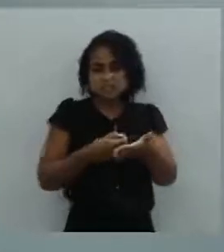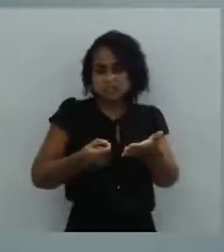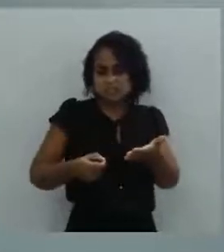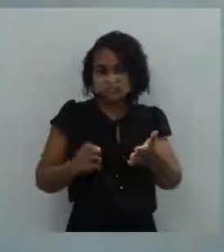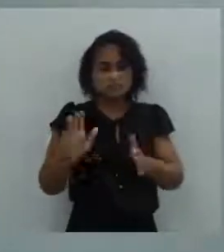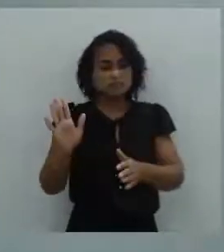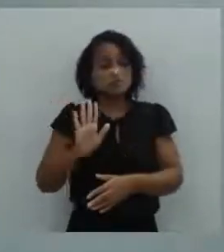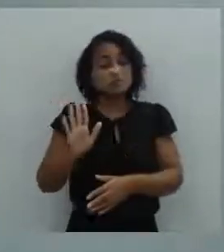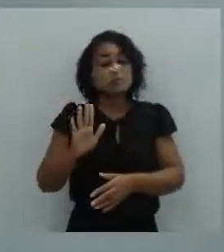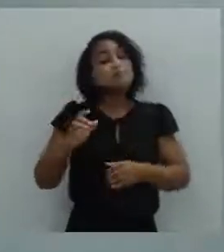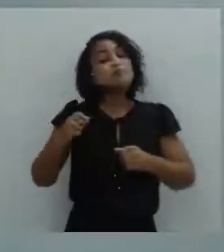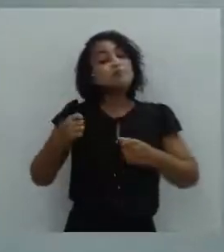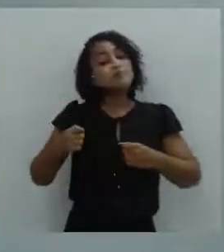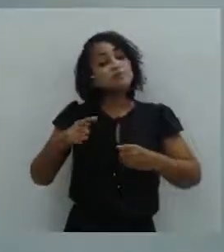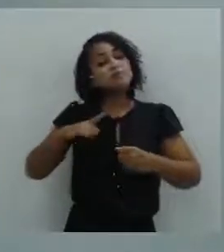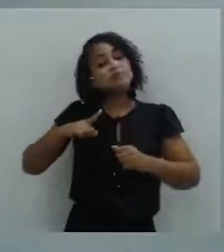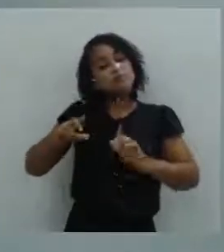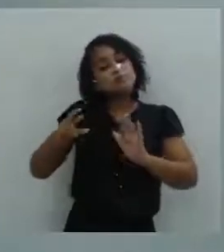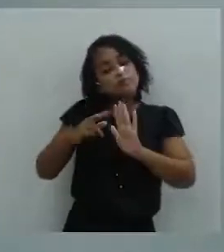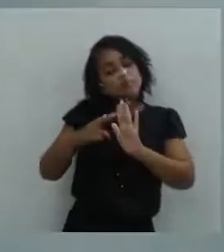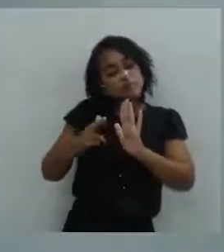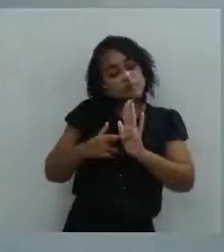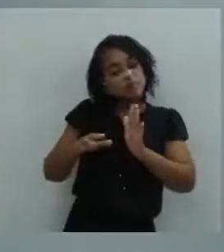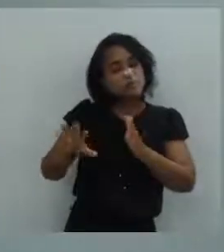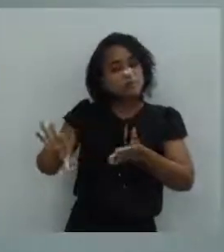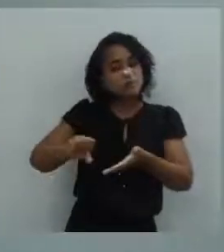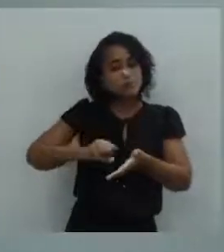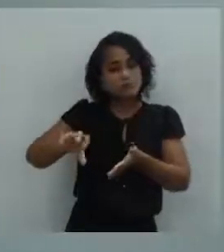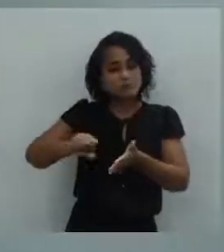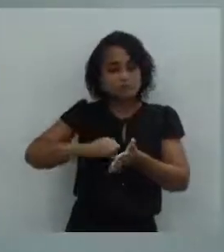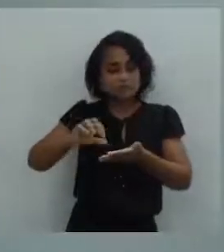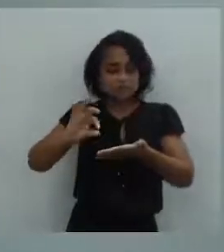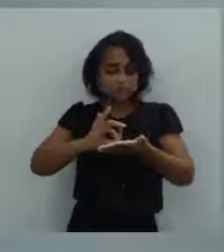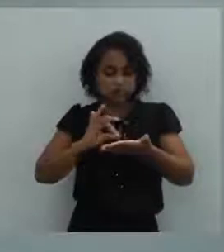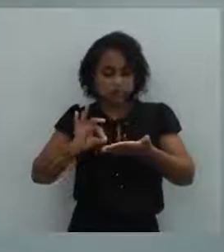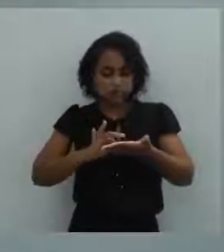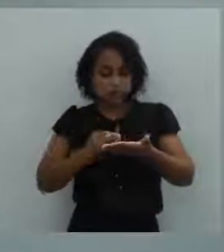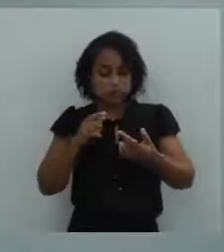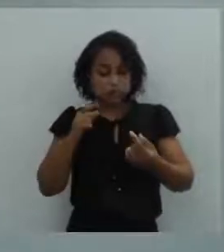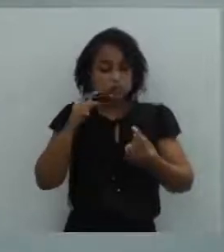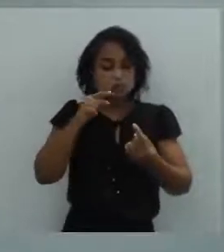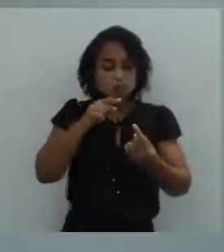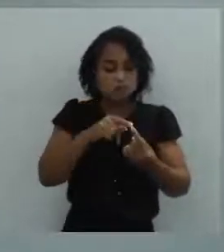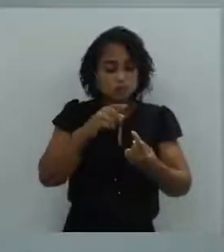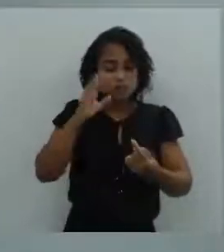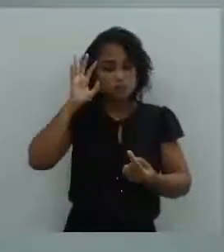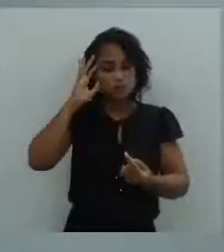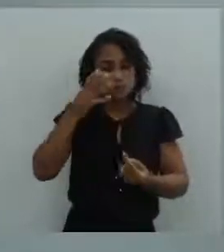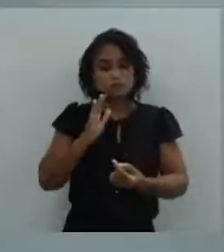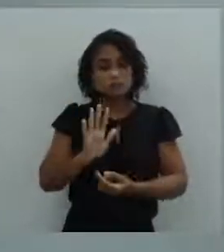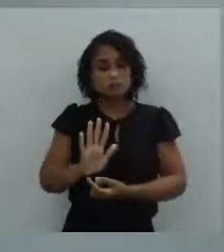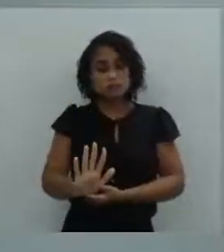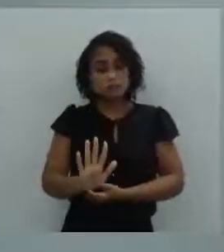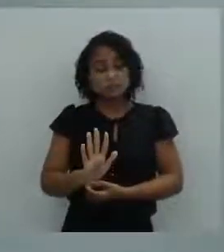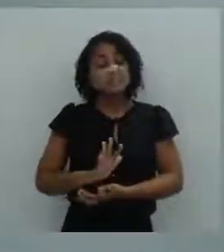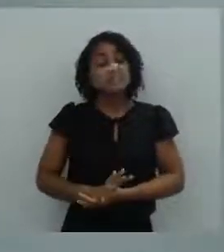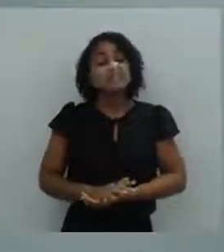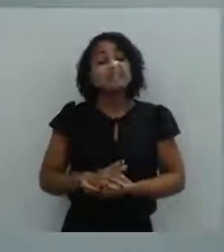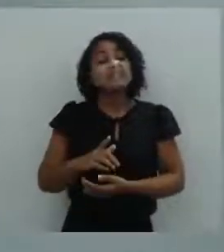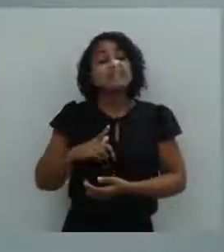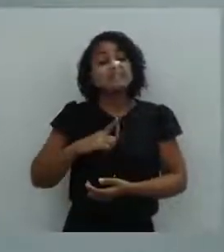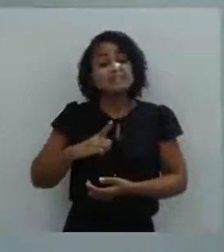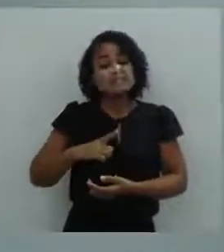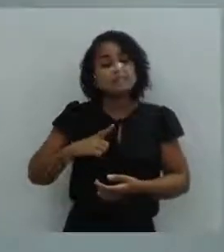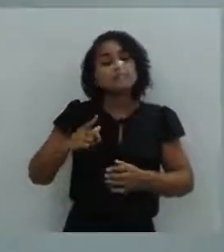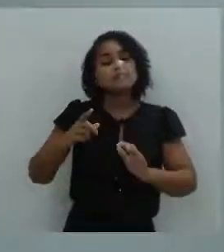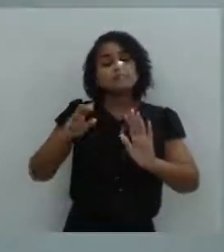qualquer maneira, apenas para coleta de assinaturas em favor de uma solicitação. Não, ele